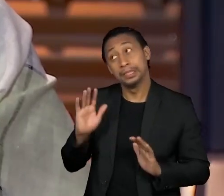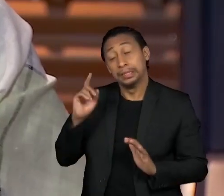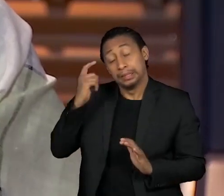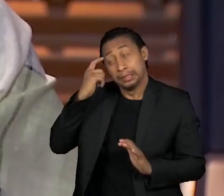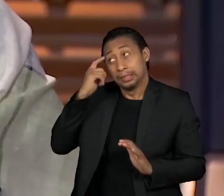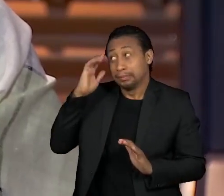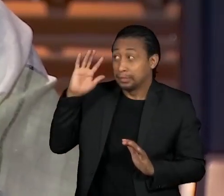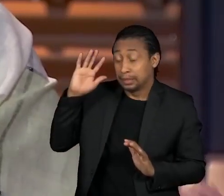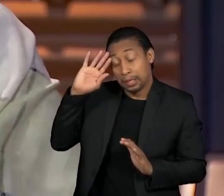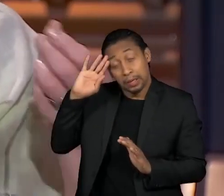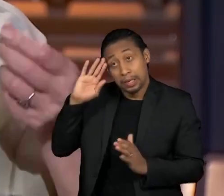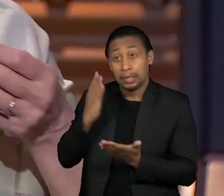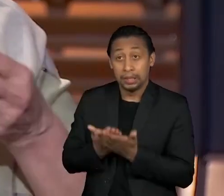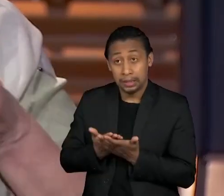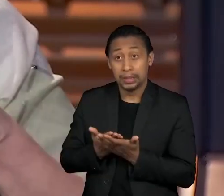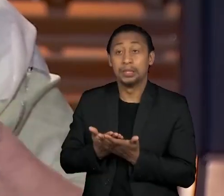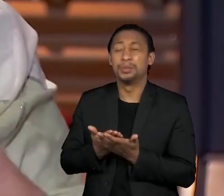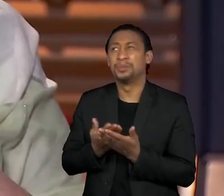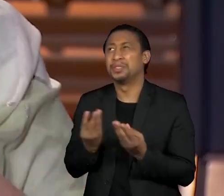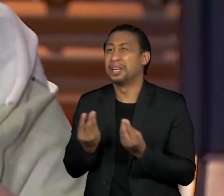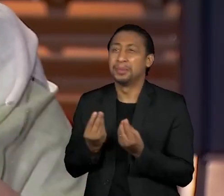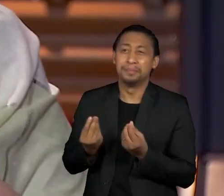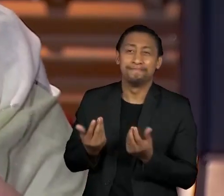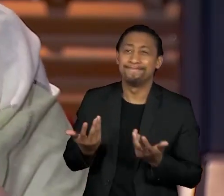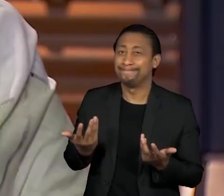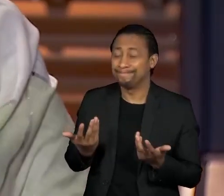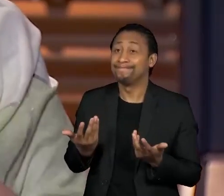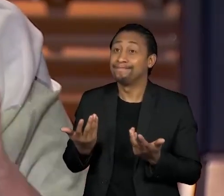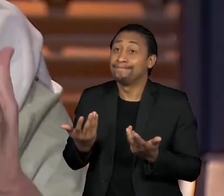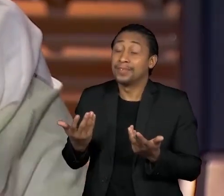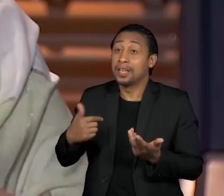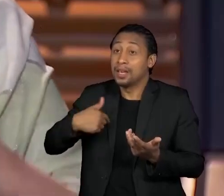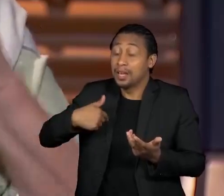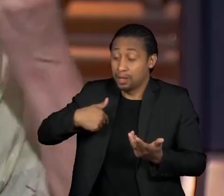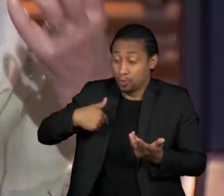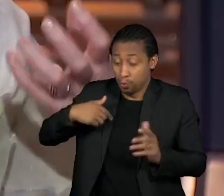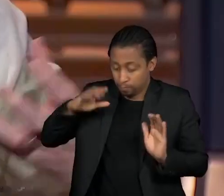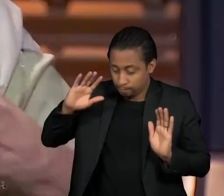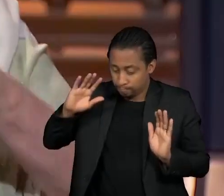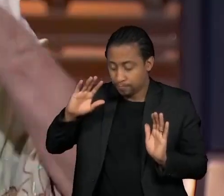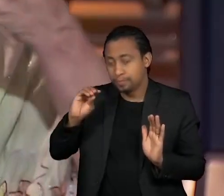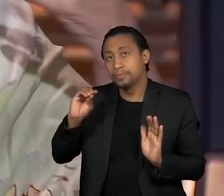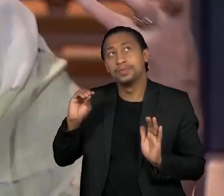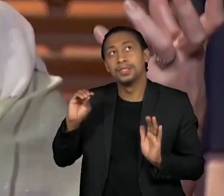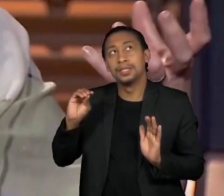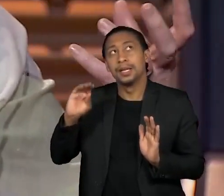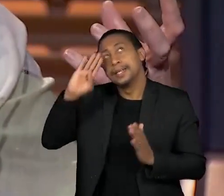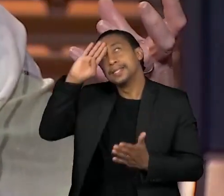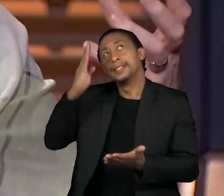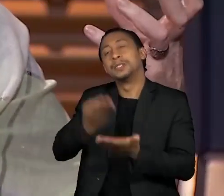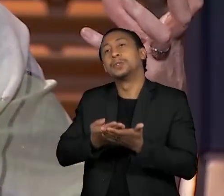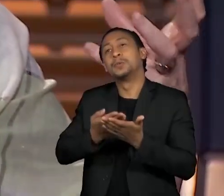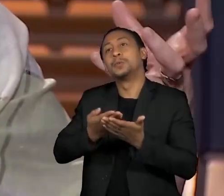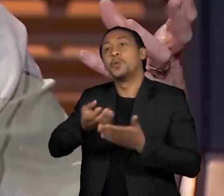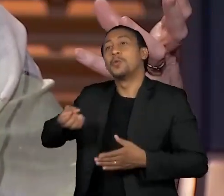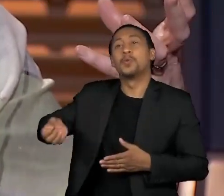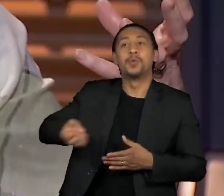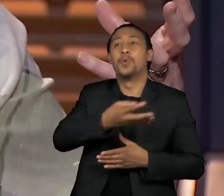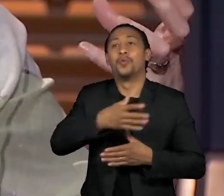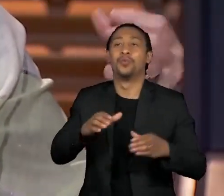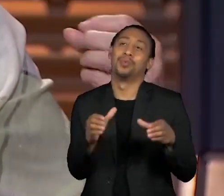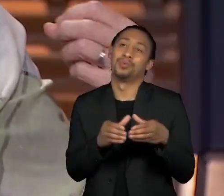que eu eu confio numa nova uma nova turma